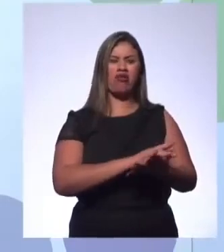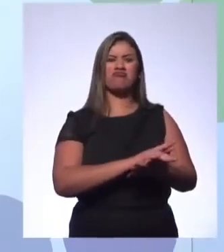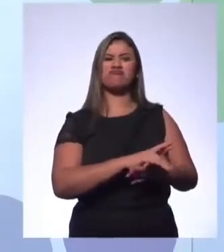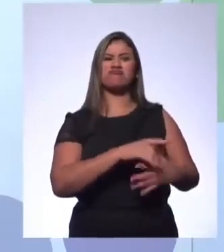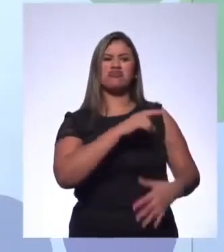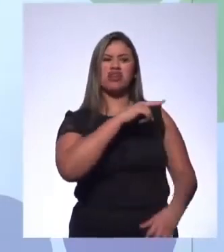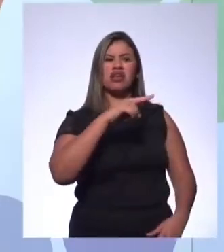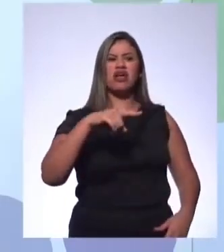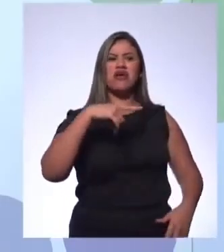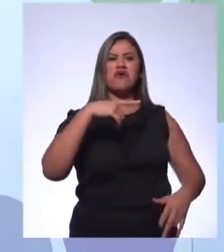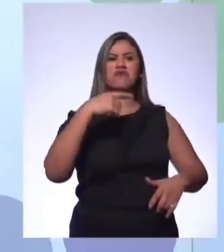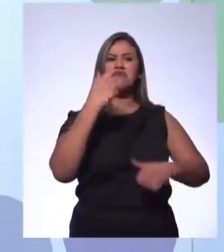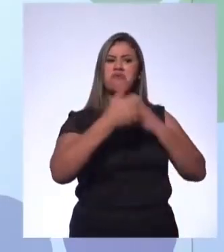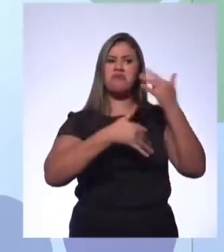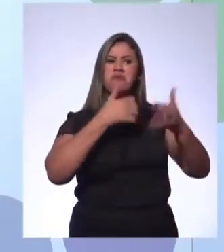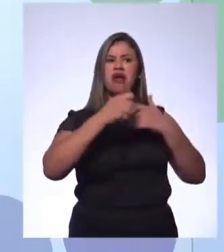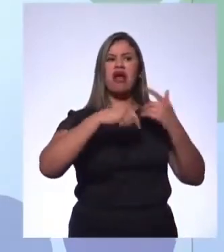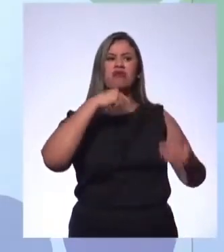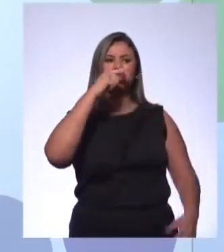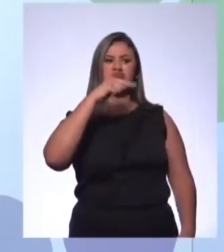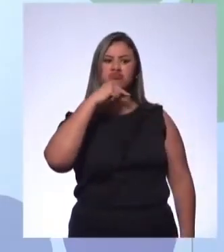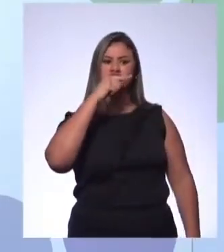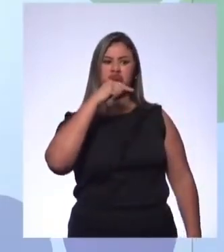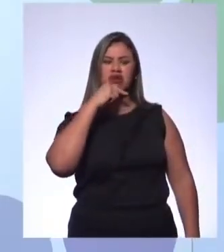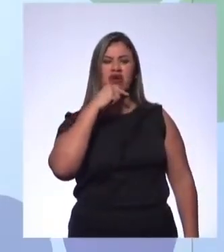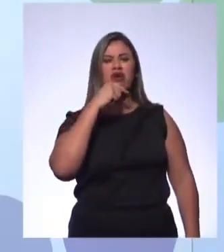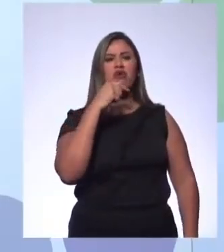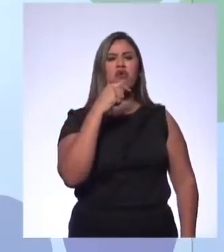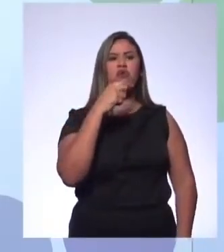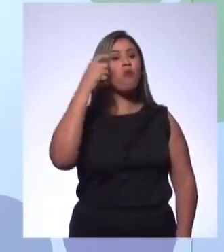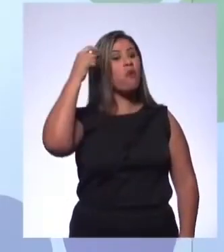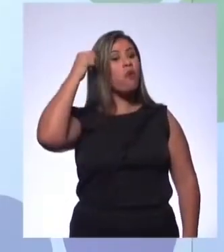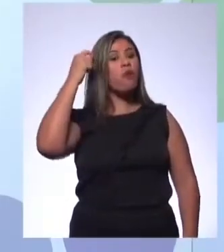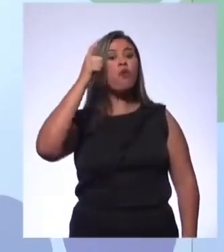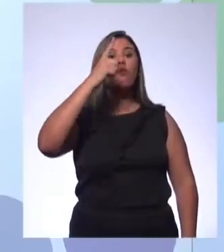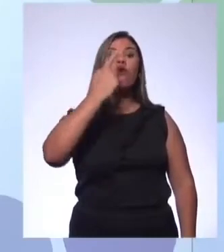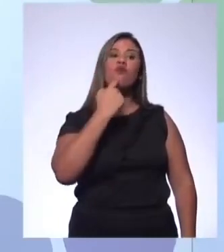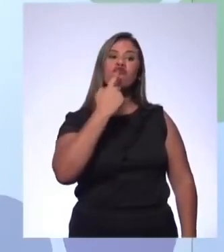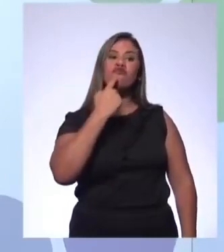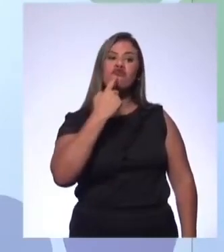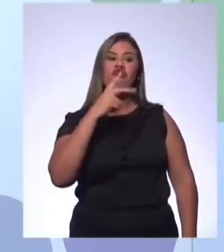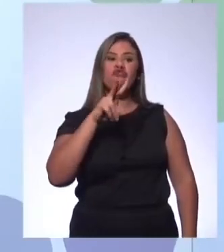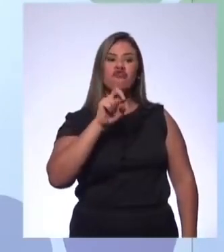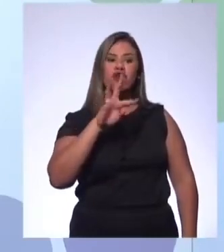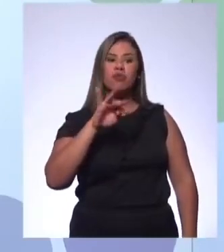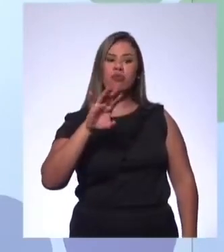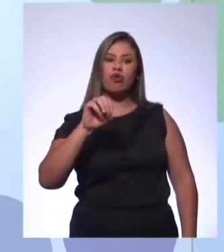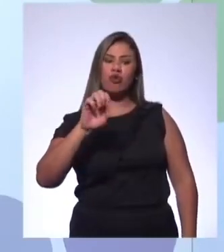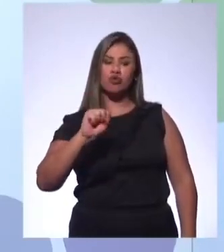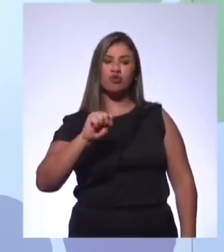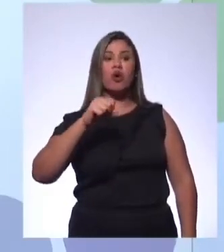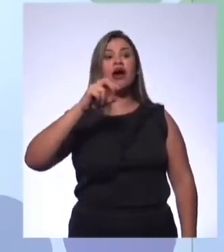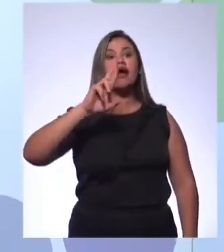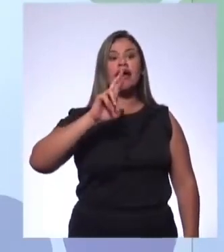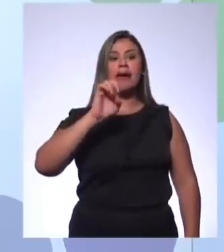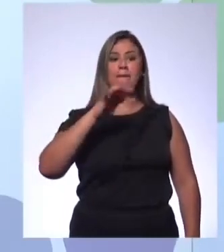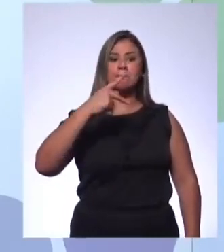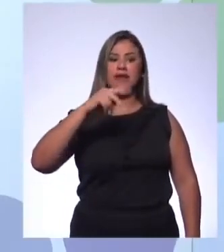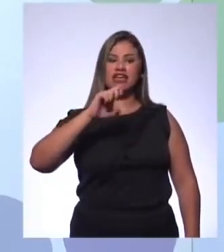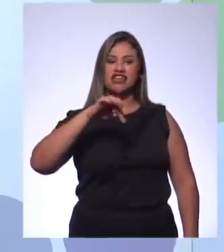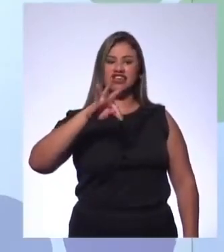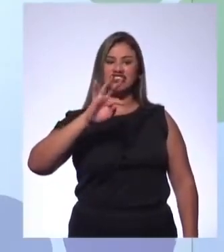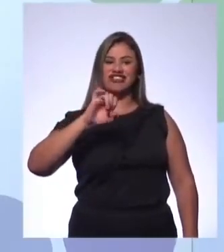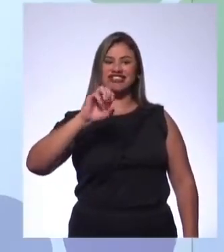nos seus poemas. Ruivo, verboso, repentista. 15. Valendo,